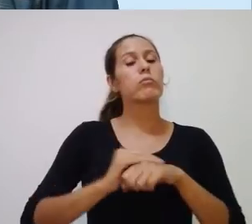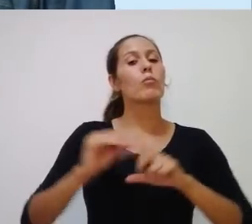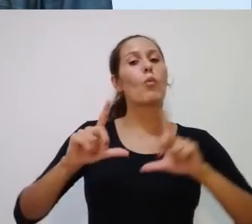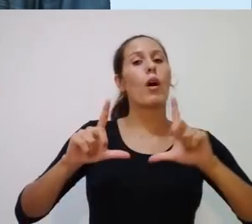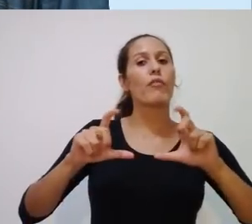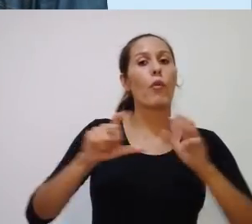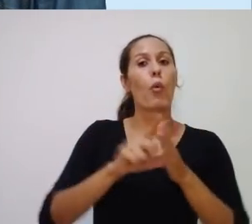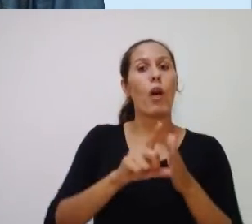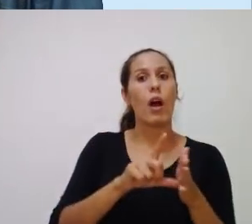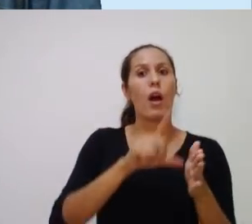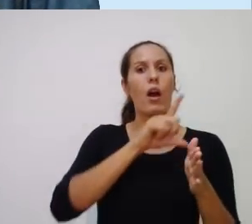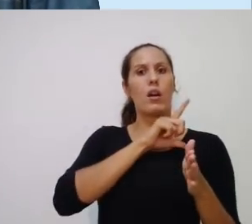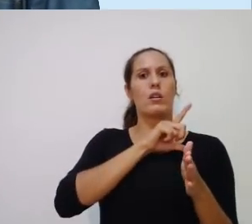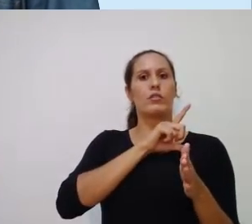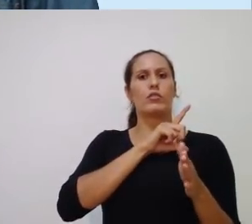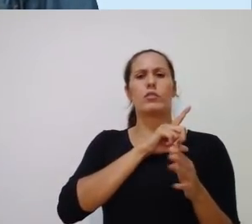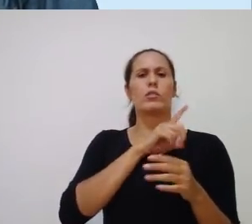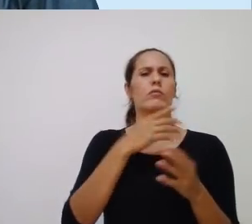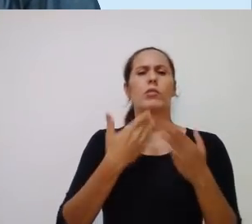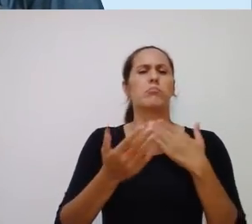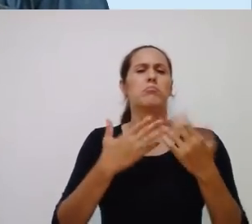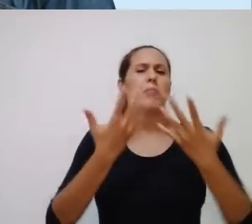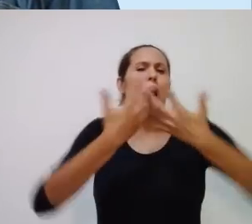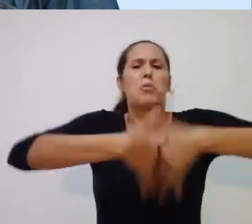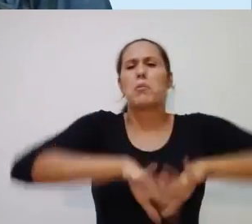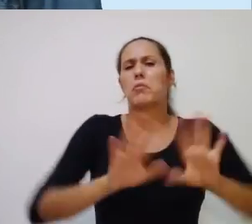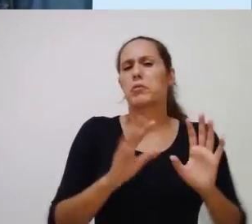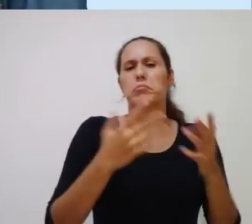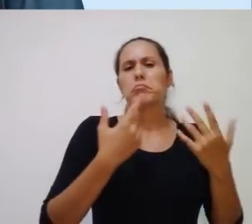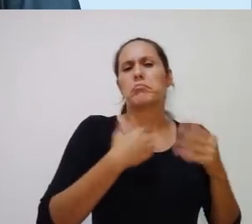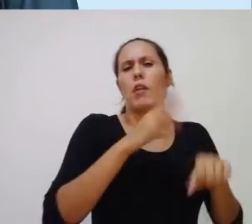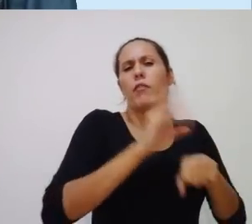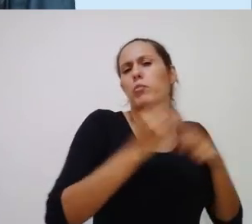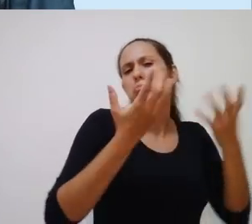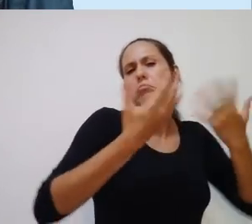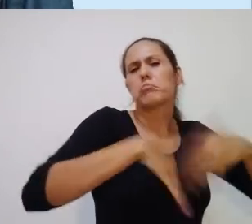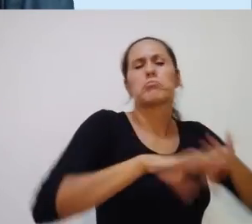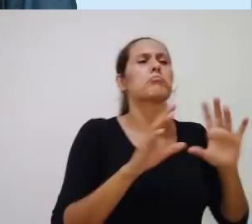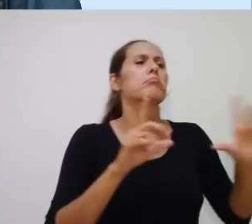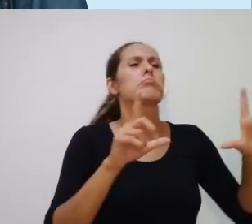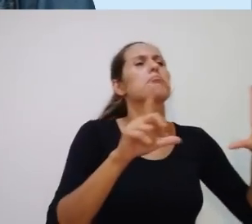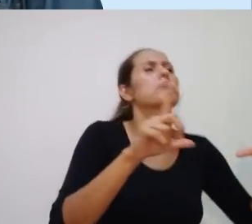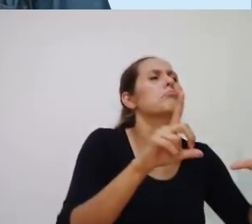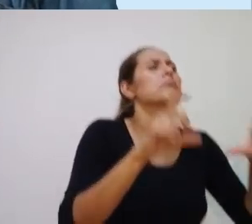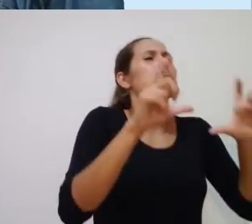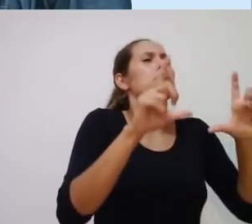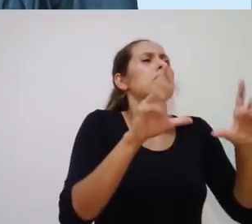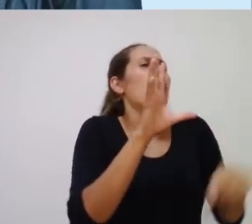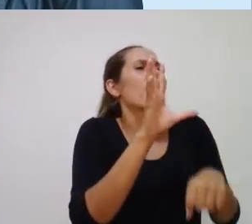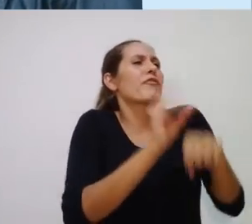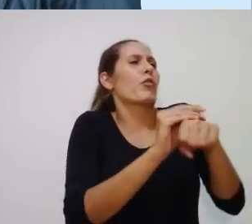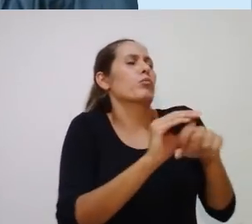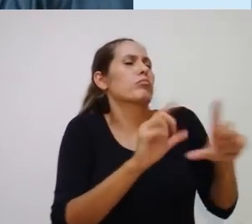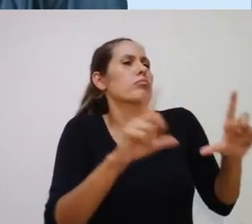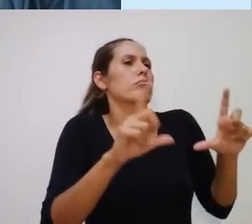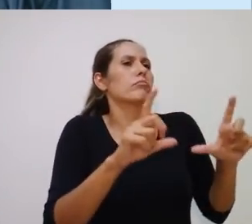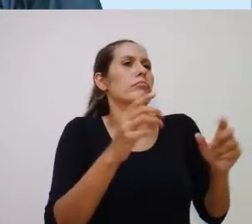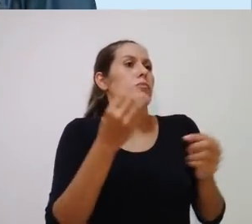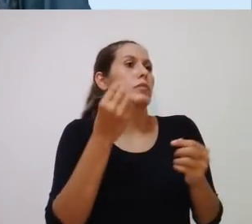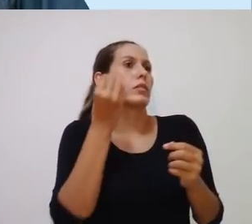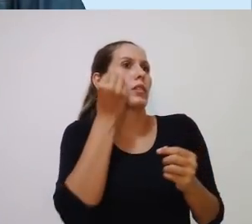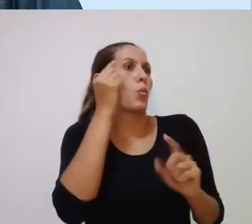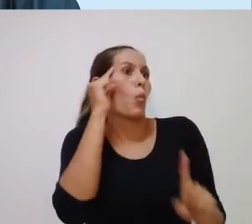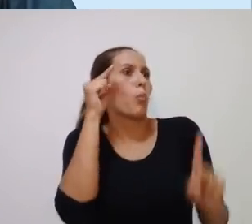intencional cientificamente, ou alguém que fez aquela fotografia, ele não tinha intenção de registrar para a ciência,